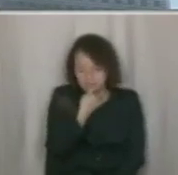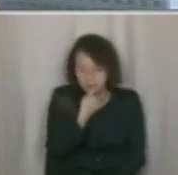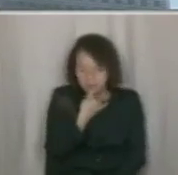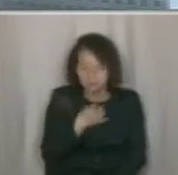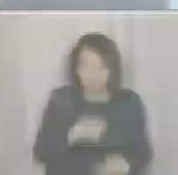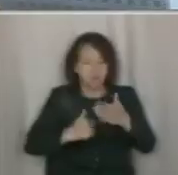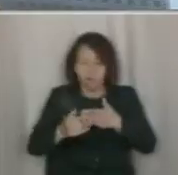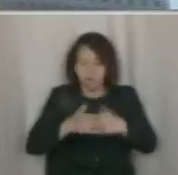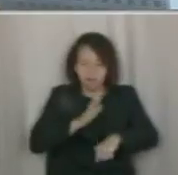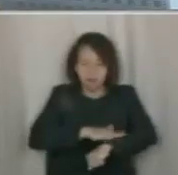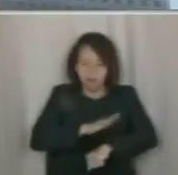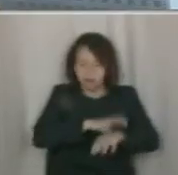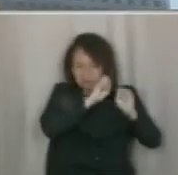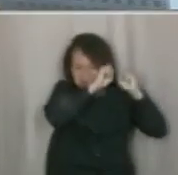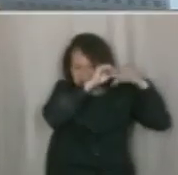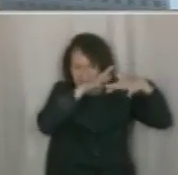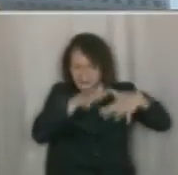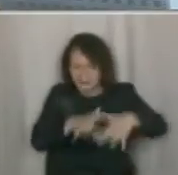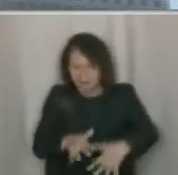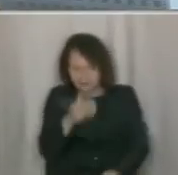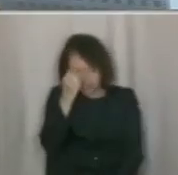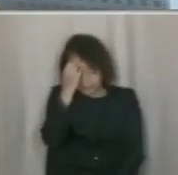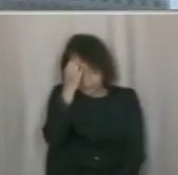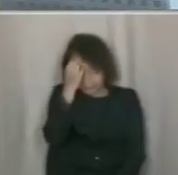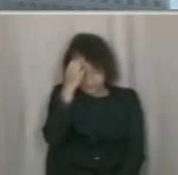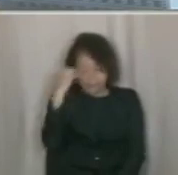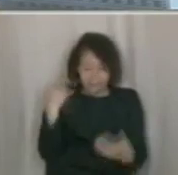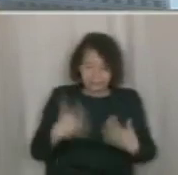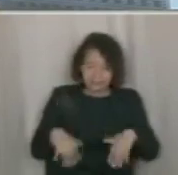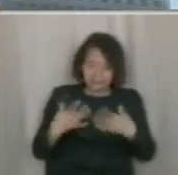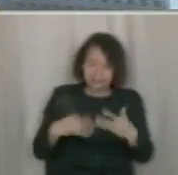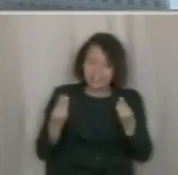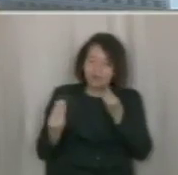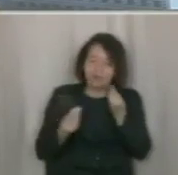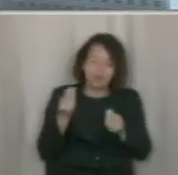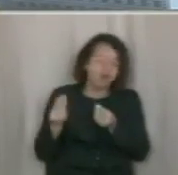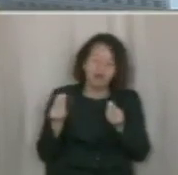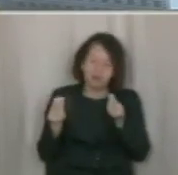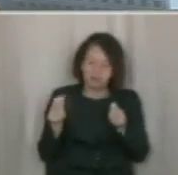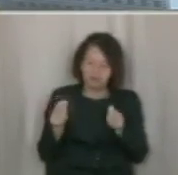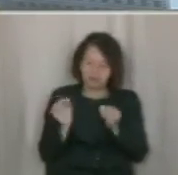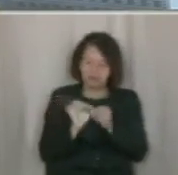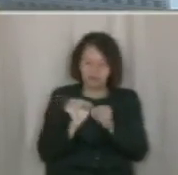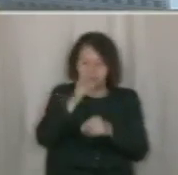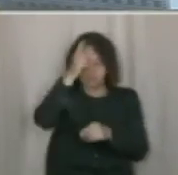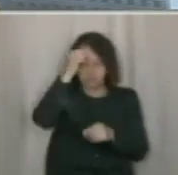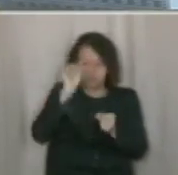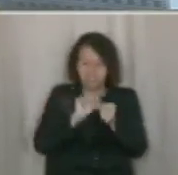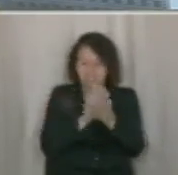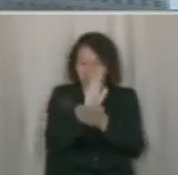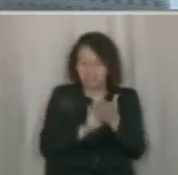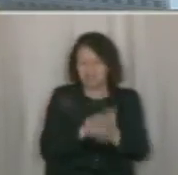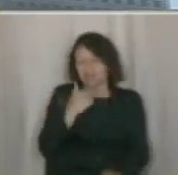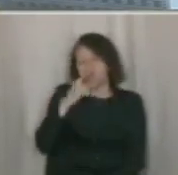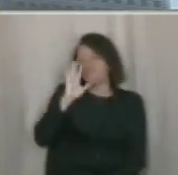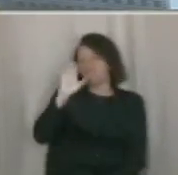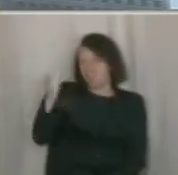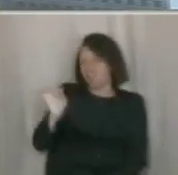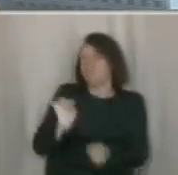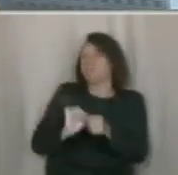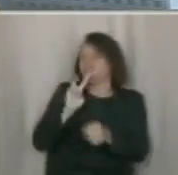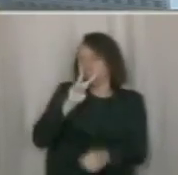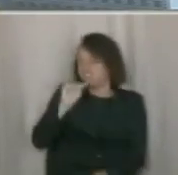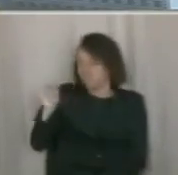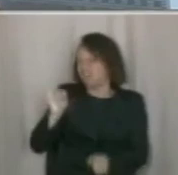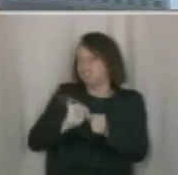atordoada. E, infelizmente, as ações efetivas da Prefeitura não estão sendo feitas naquela região. Se fala que vai fazer e não